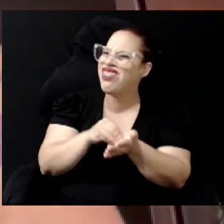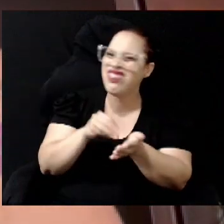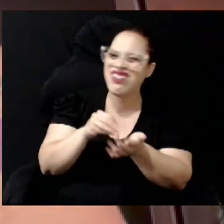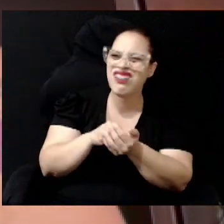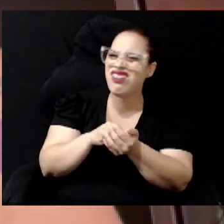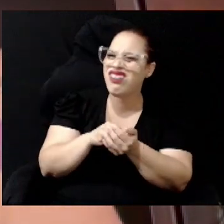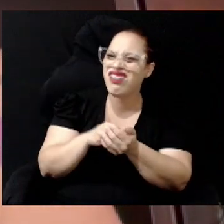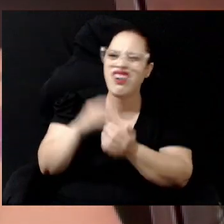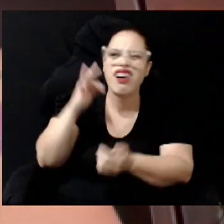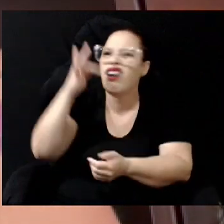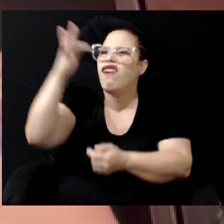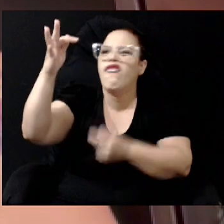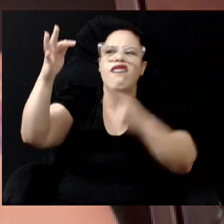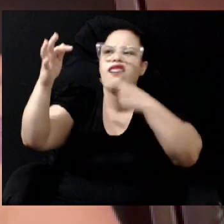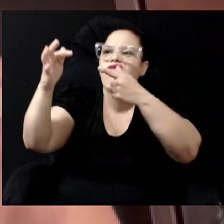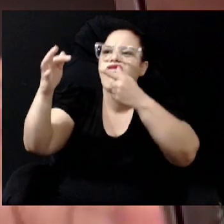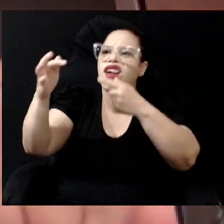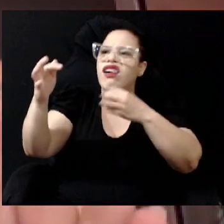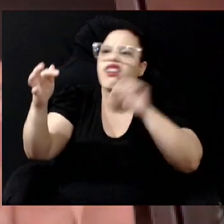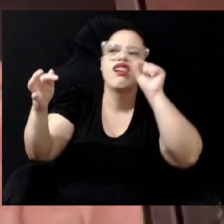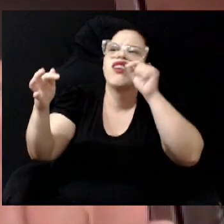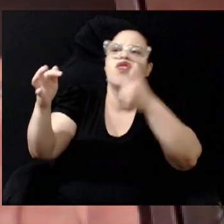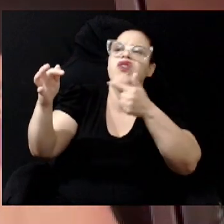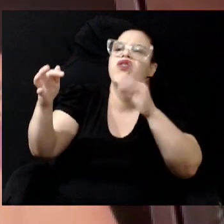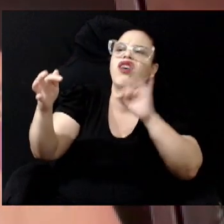a uma